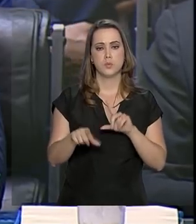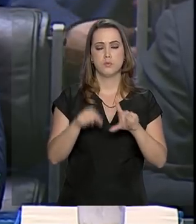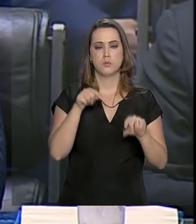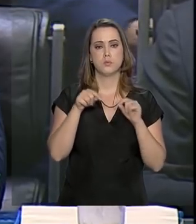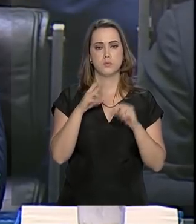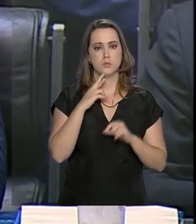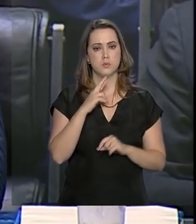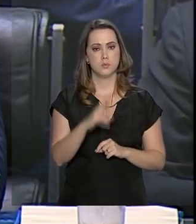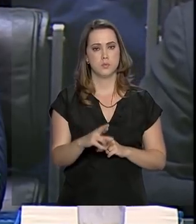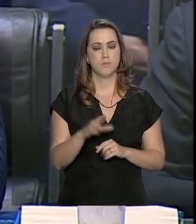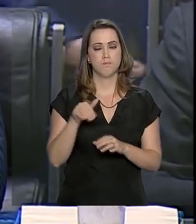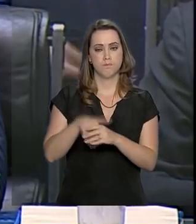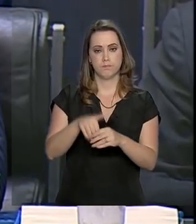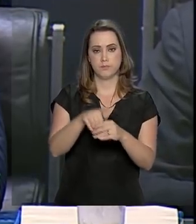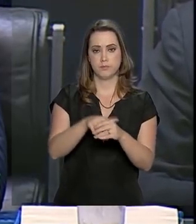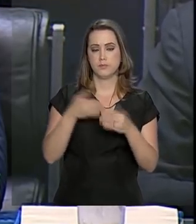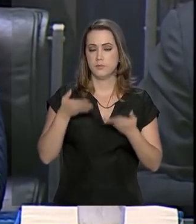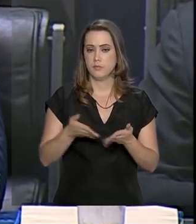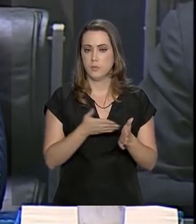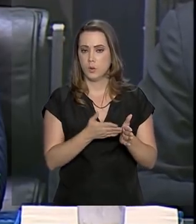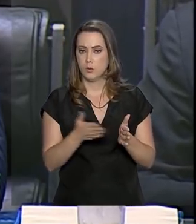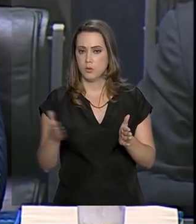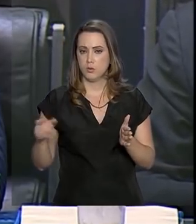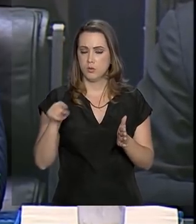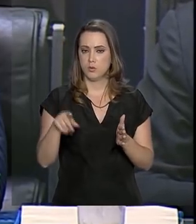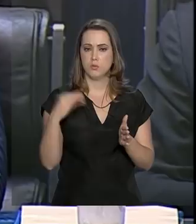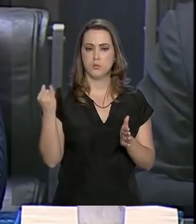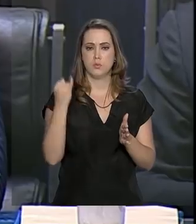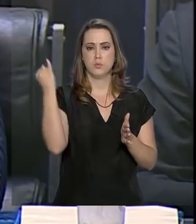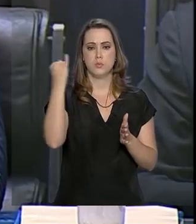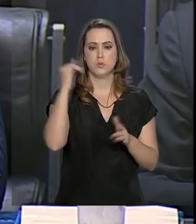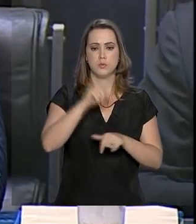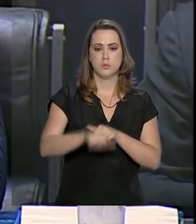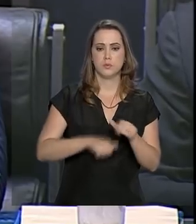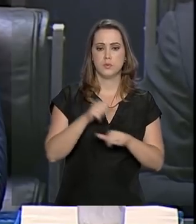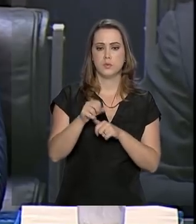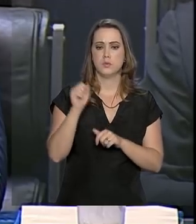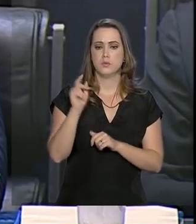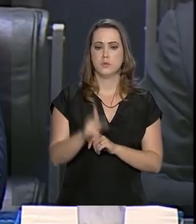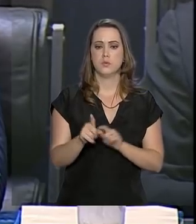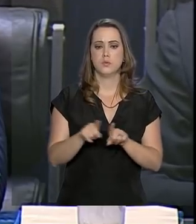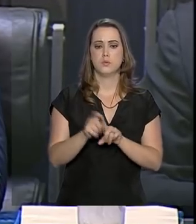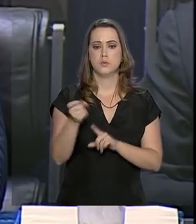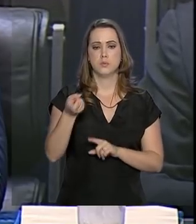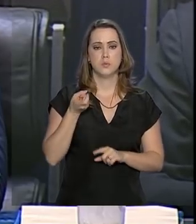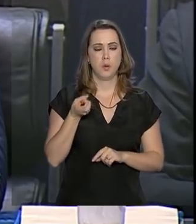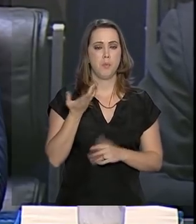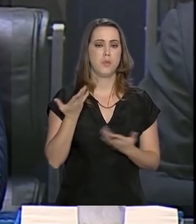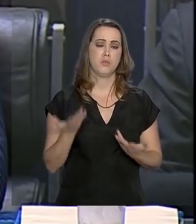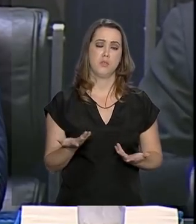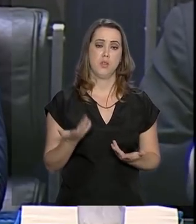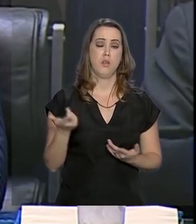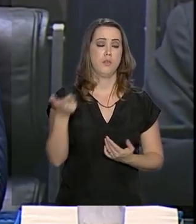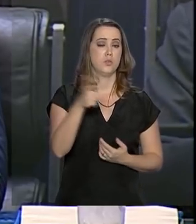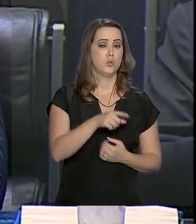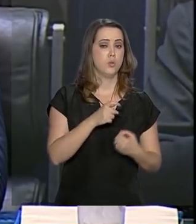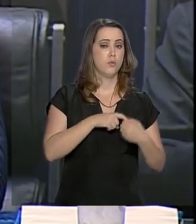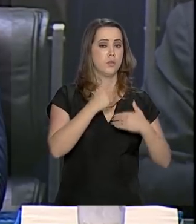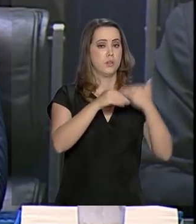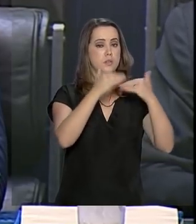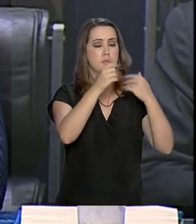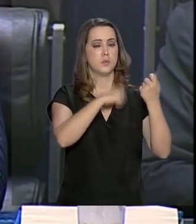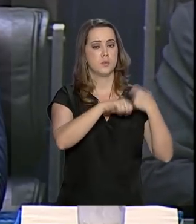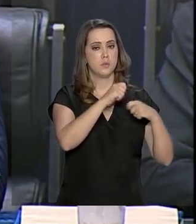pelo resultado das urnas. Nesta pauta, sobressaltam-se temas como as reformas da Previdência e Tributária, a retomada do crescimento